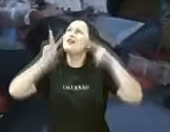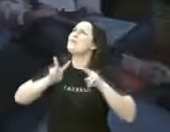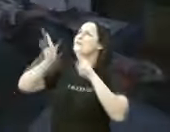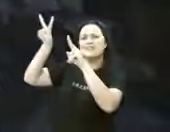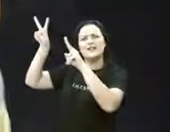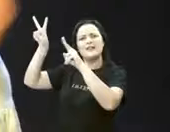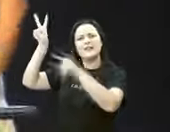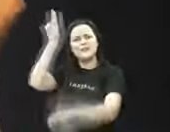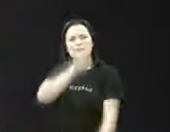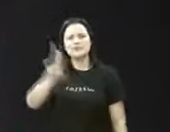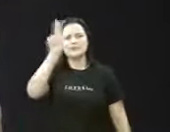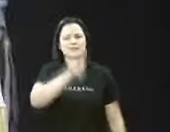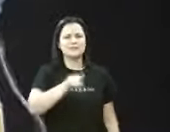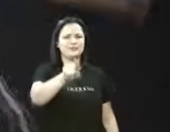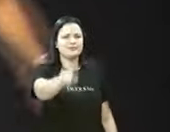toca.